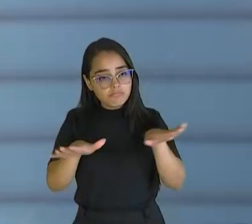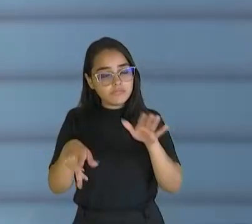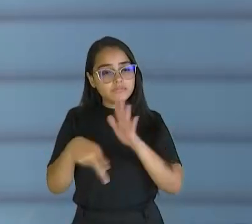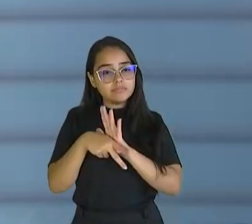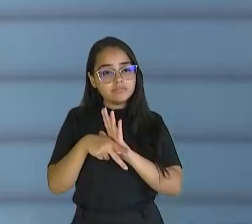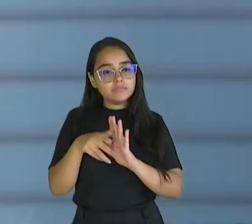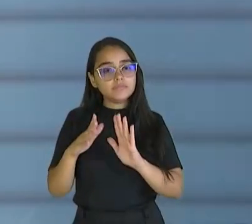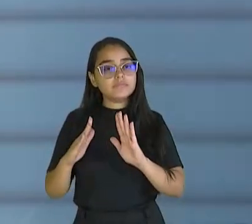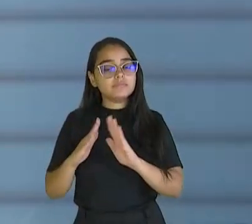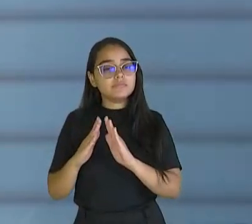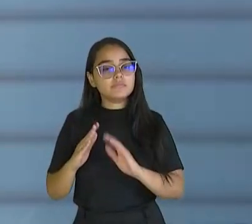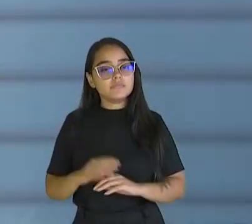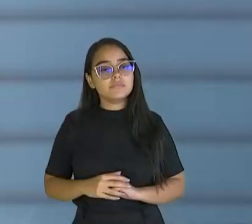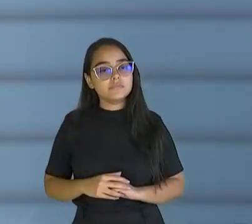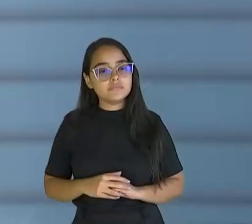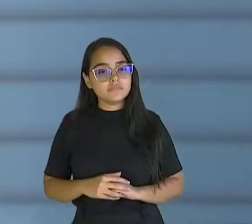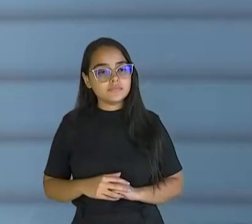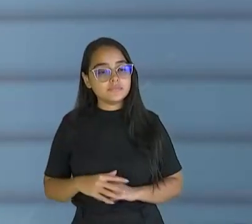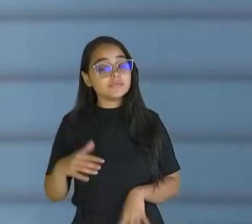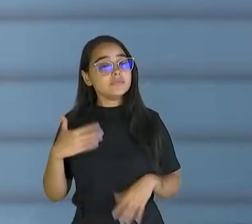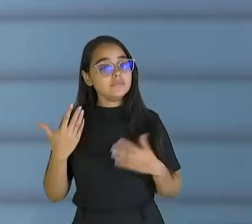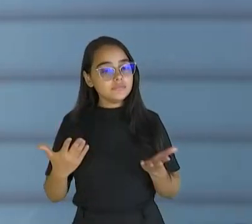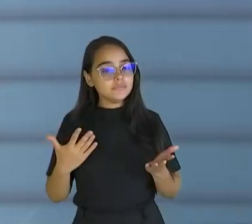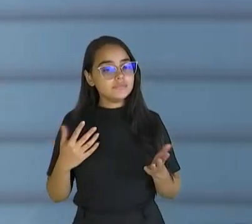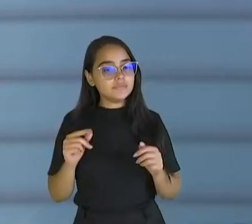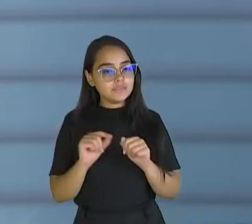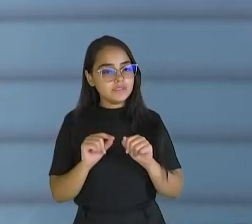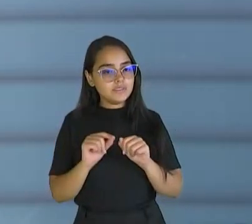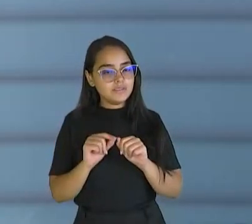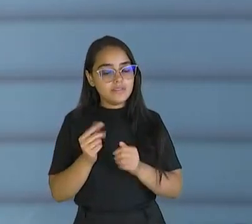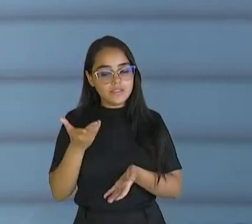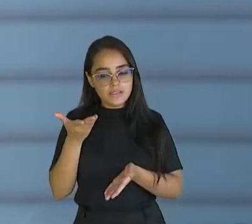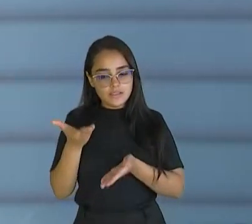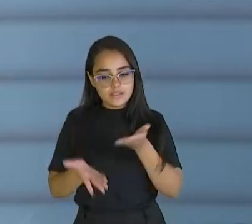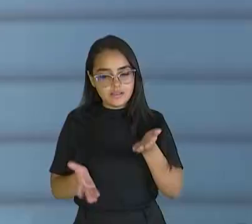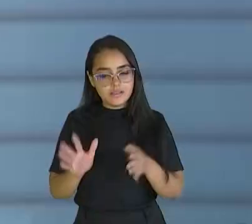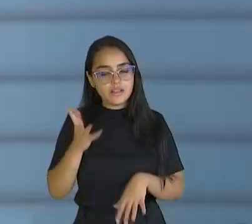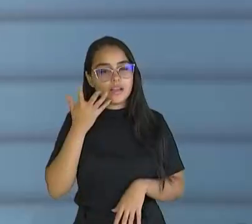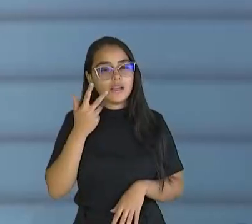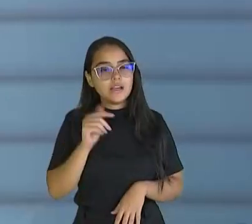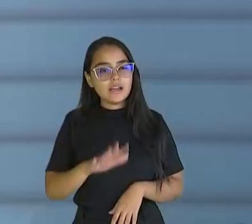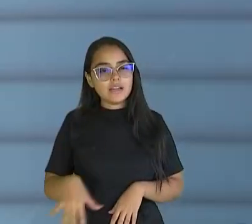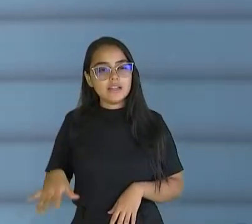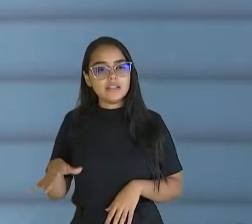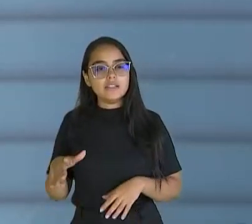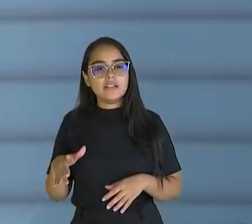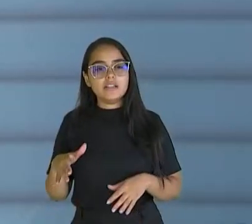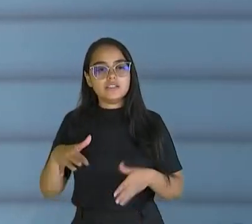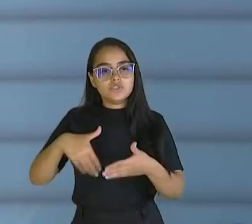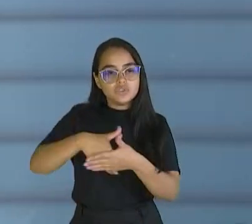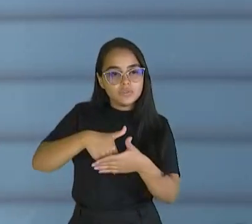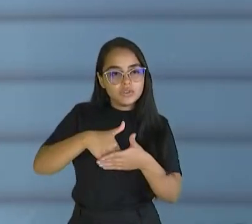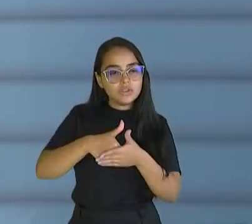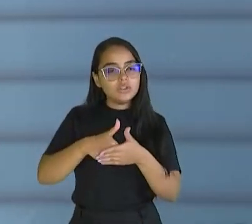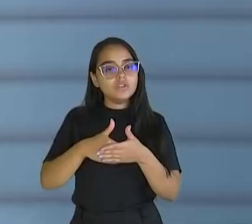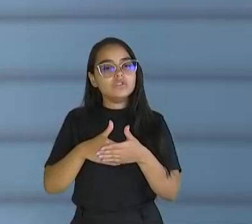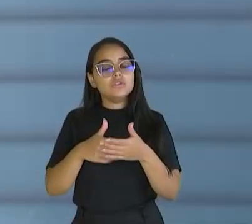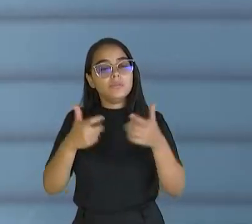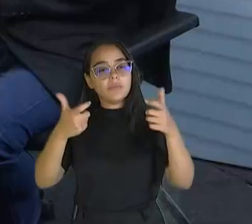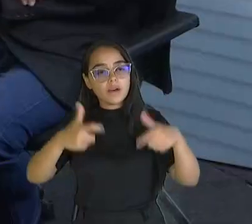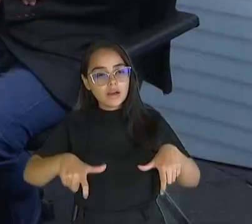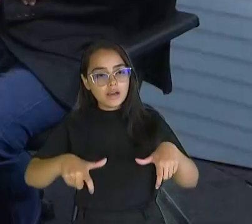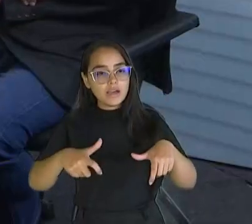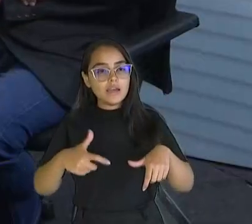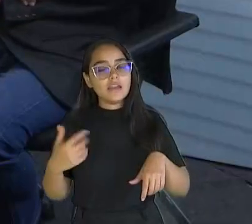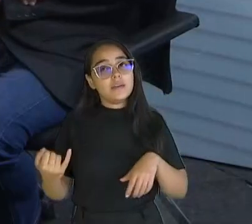algum funcionário? Então, a gente faz com as crianças, às vezes, um jogo de futebol e abre a quadra para elas. Mas é importante tivesse uma